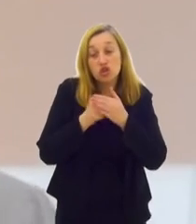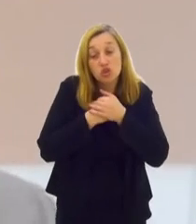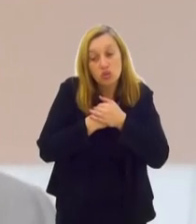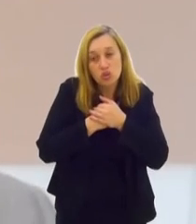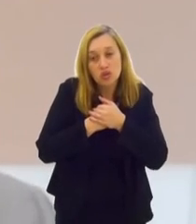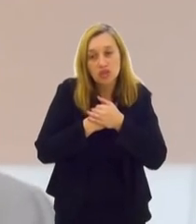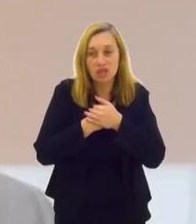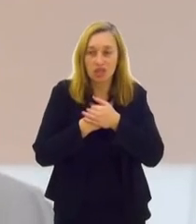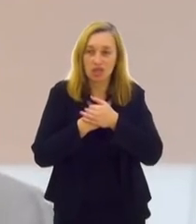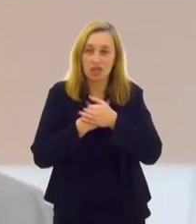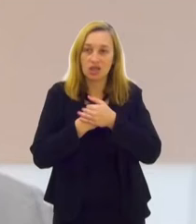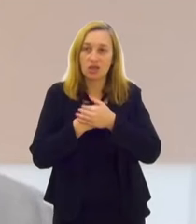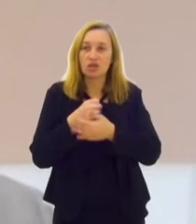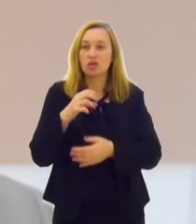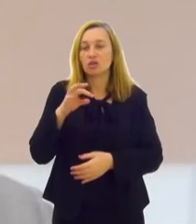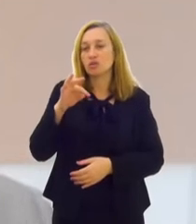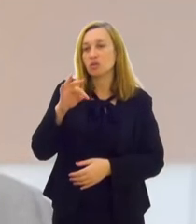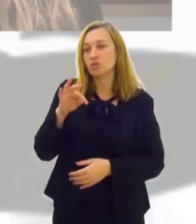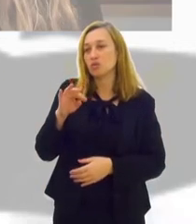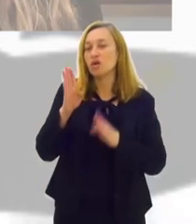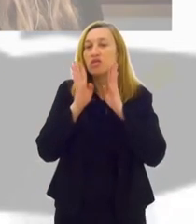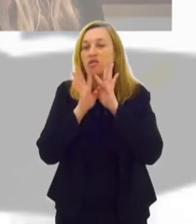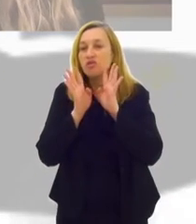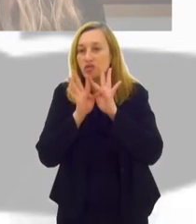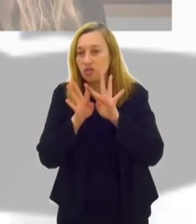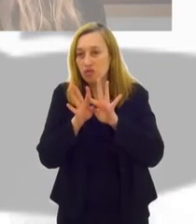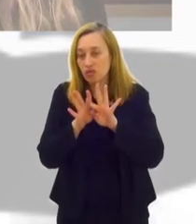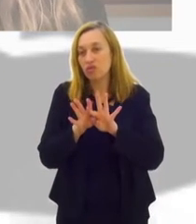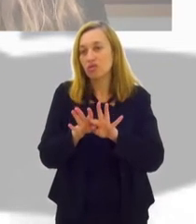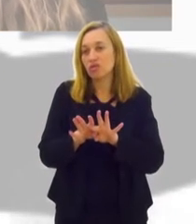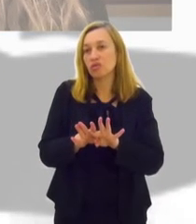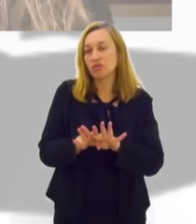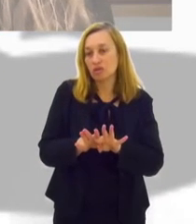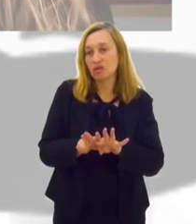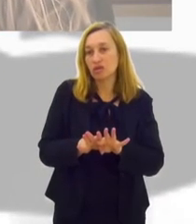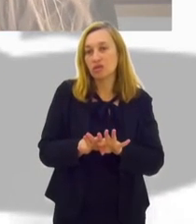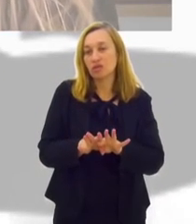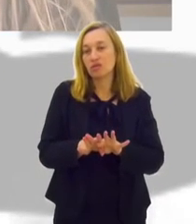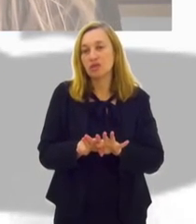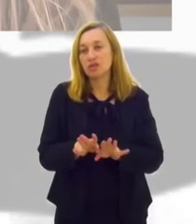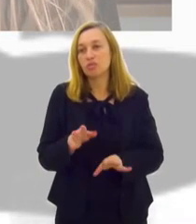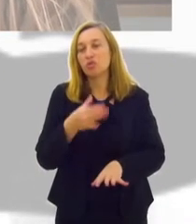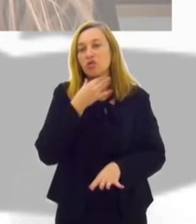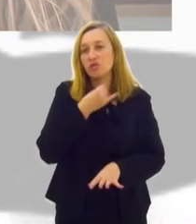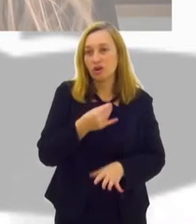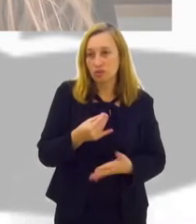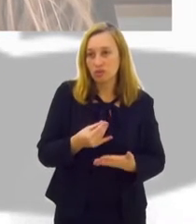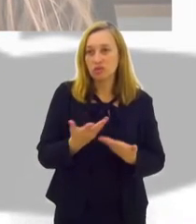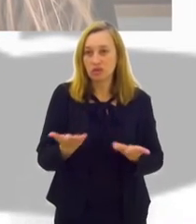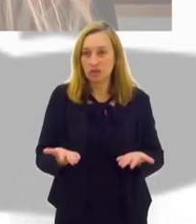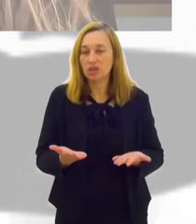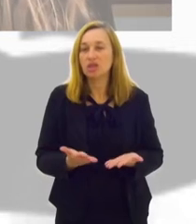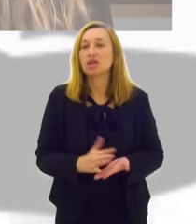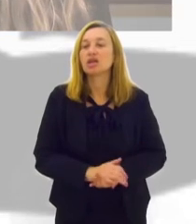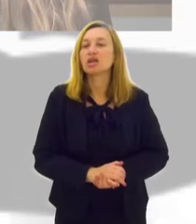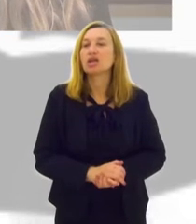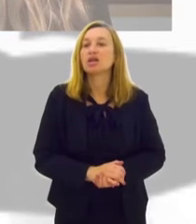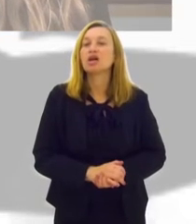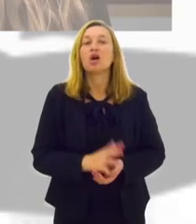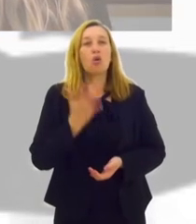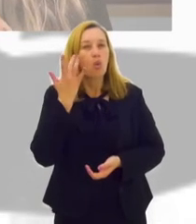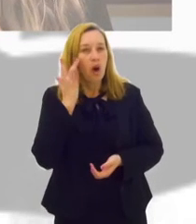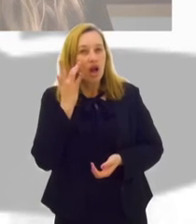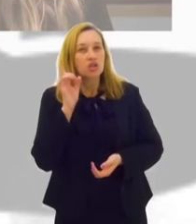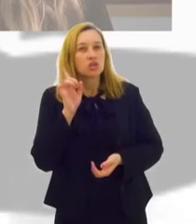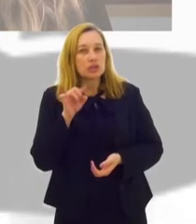esconder atrás de uma conta fake, né? Porque Ou seja, você que pratica um ilícito pode ser encontrado. então isso